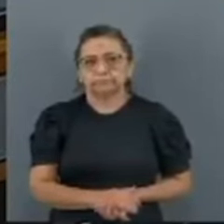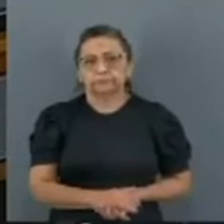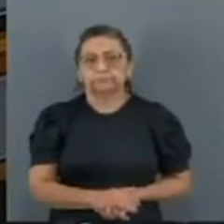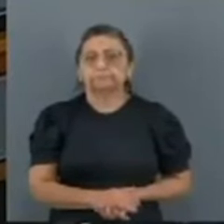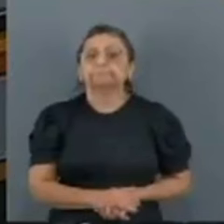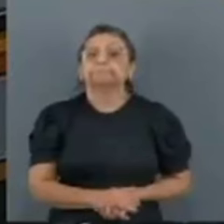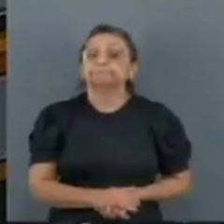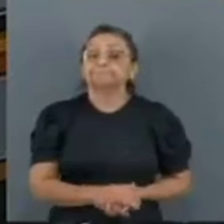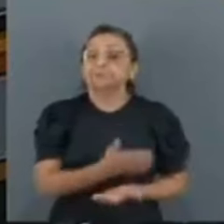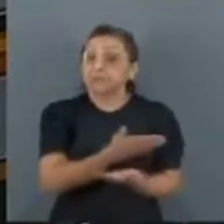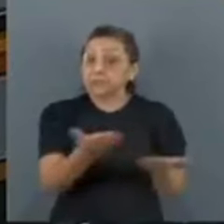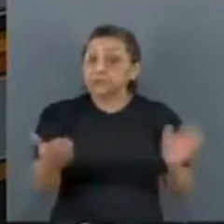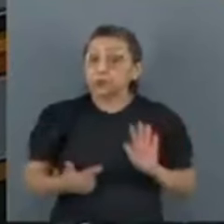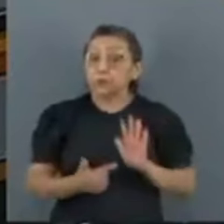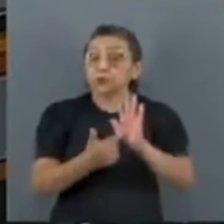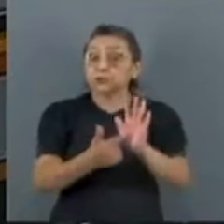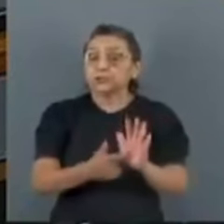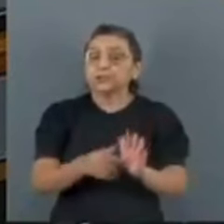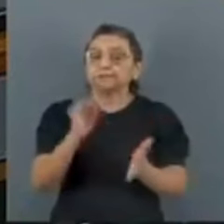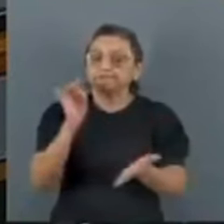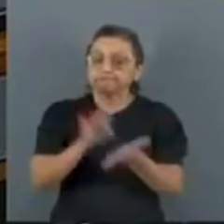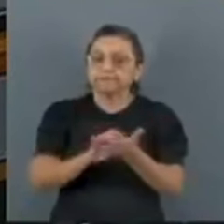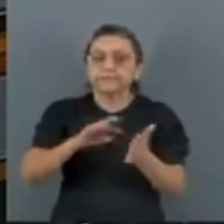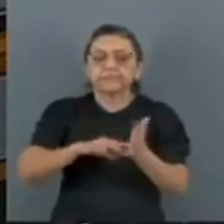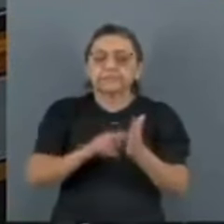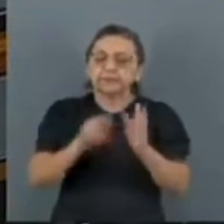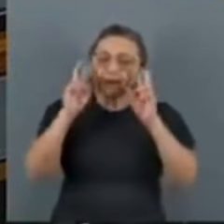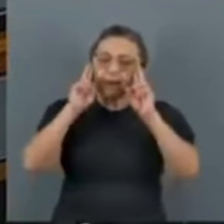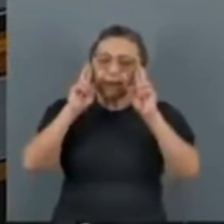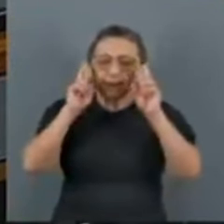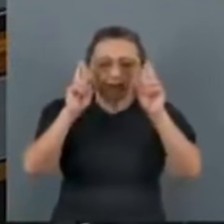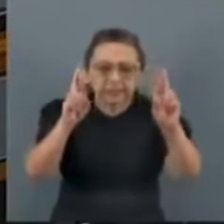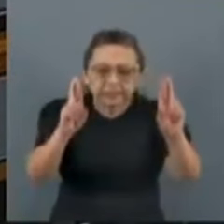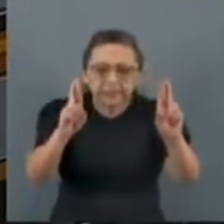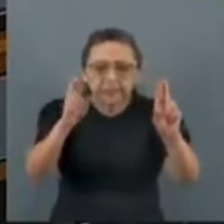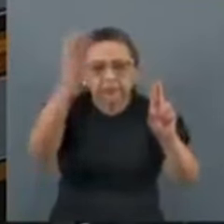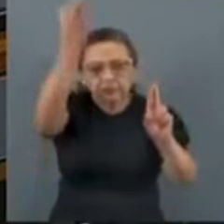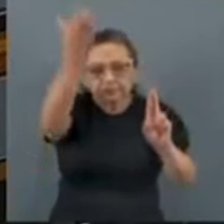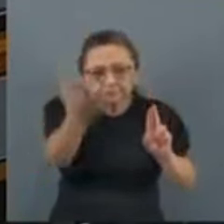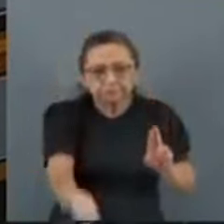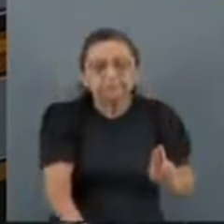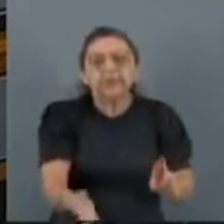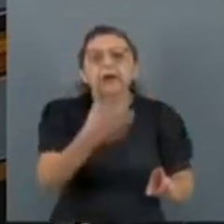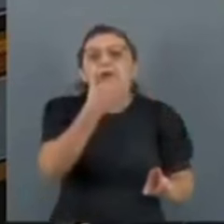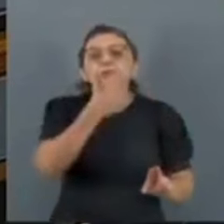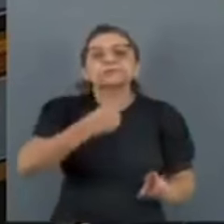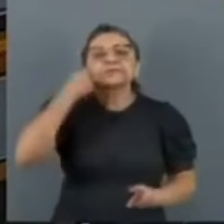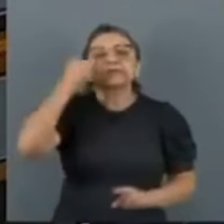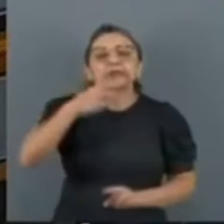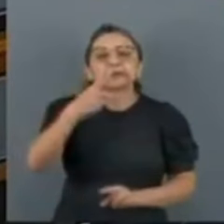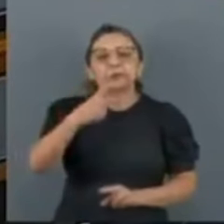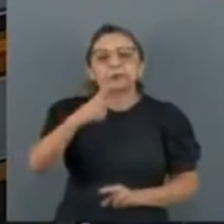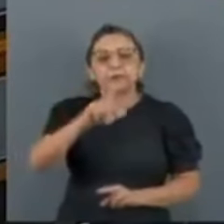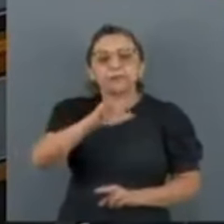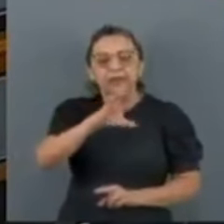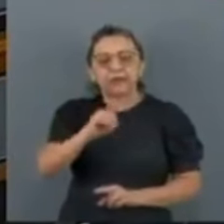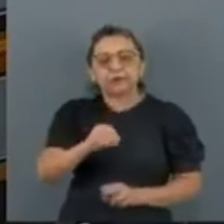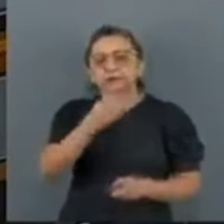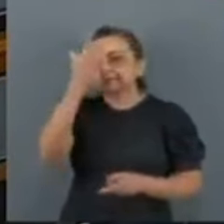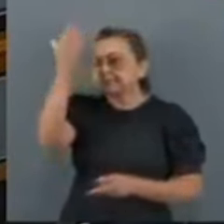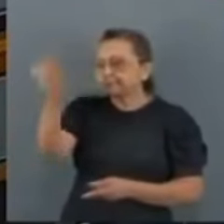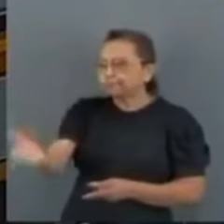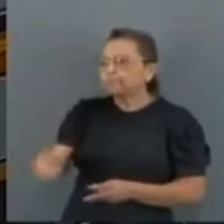Esse é um ato de respeito ao senhor senador. Ao senhor